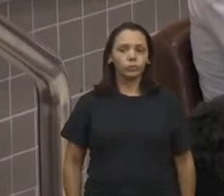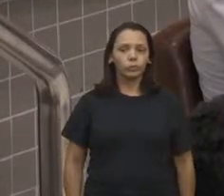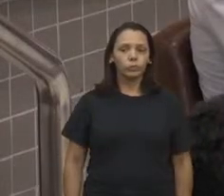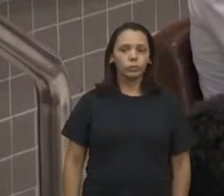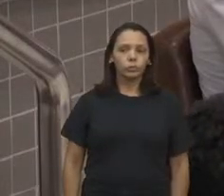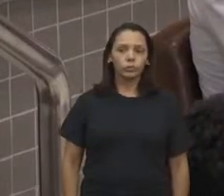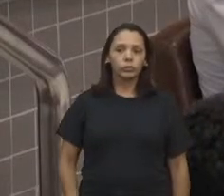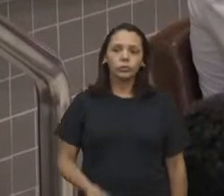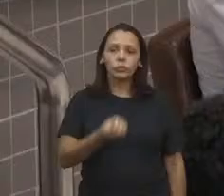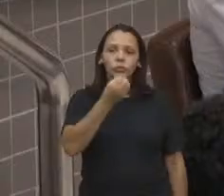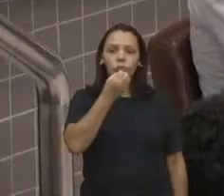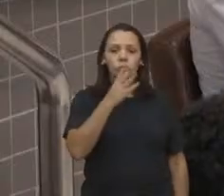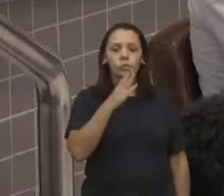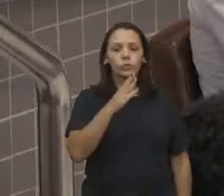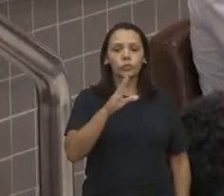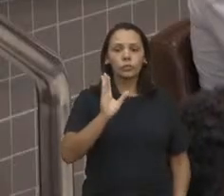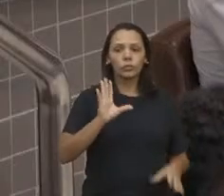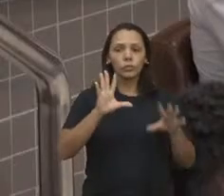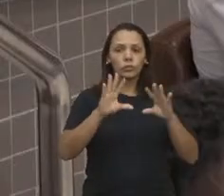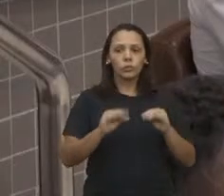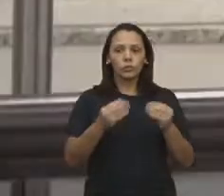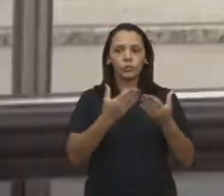Senhores, boa noite a todos.